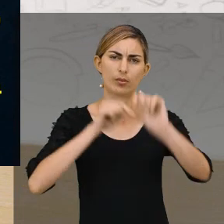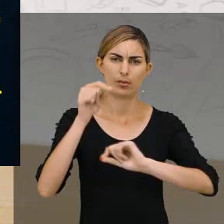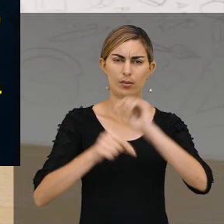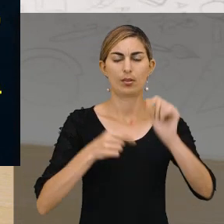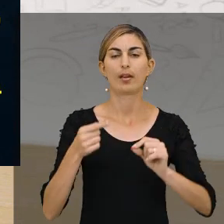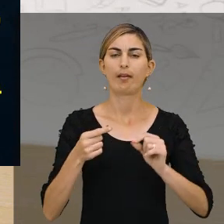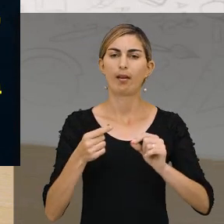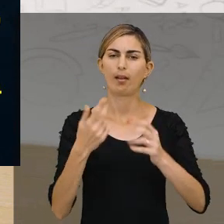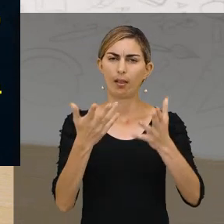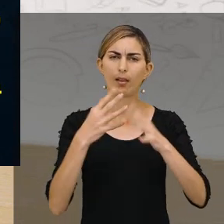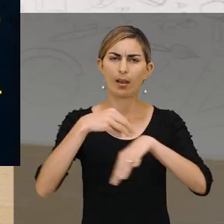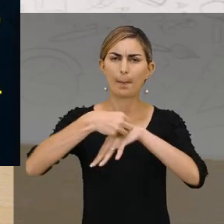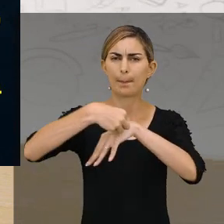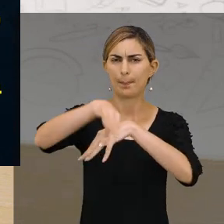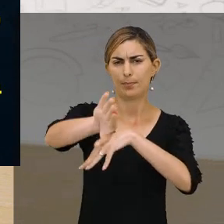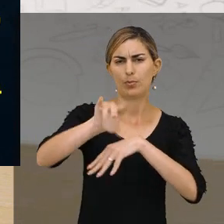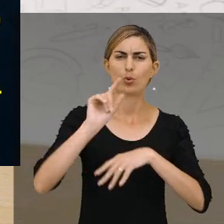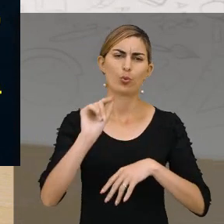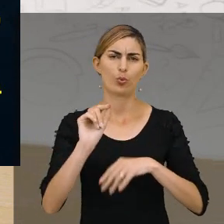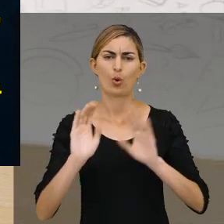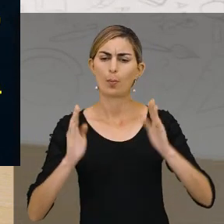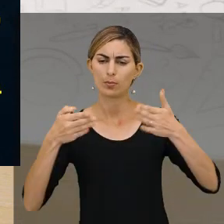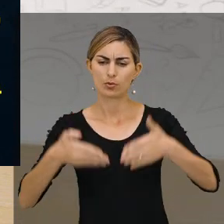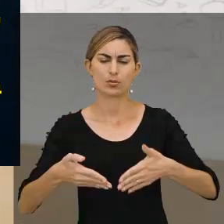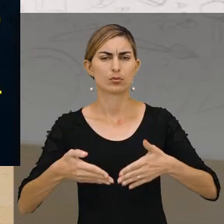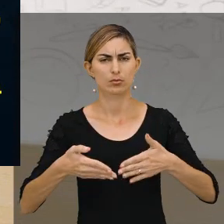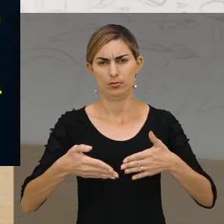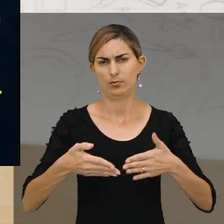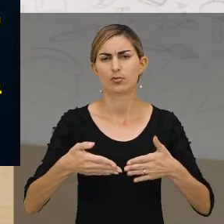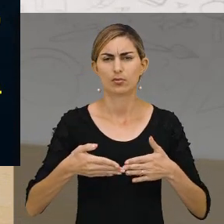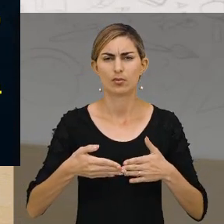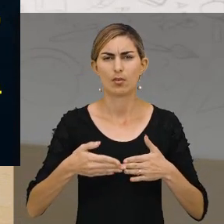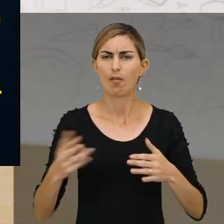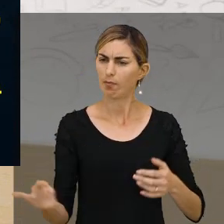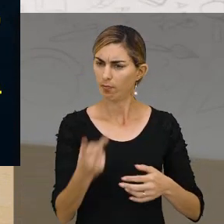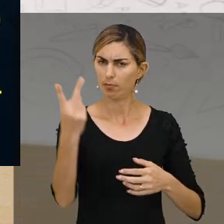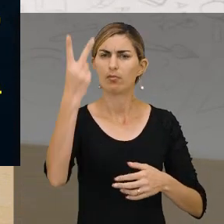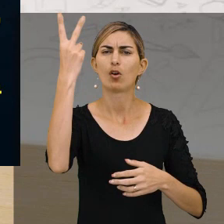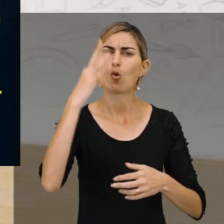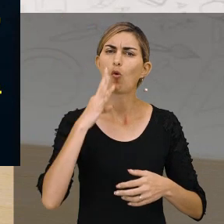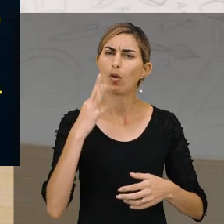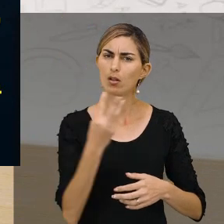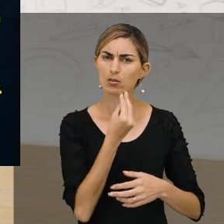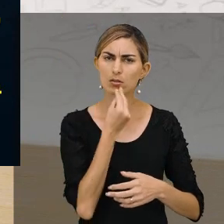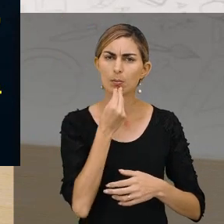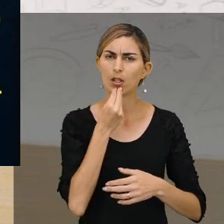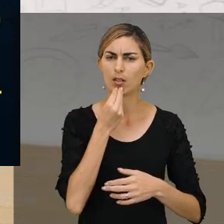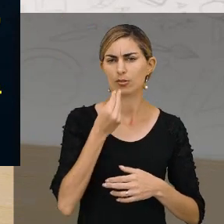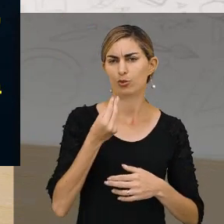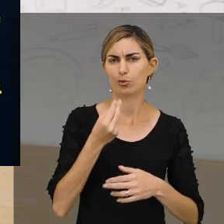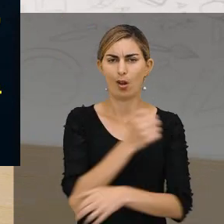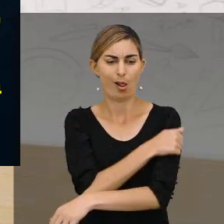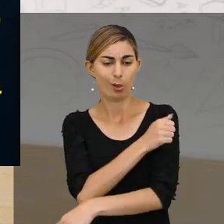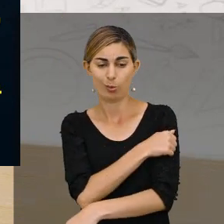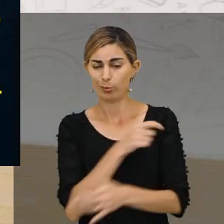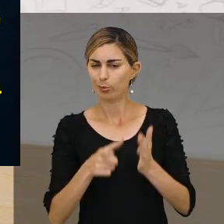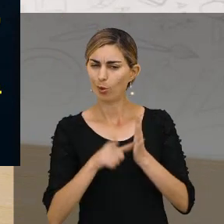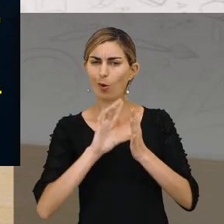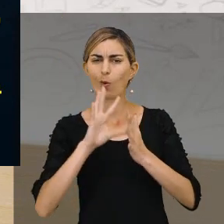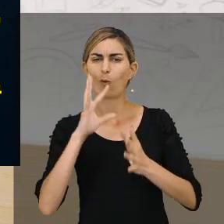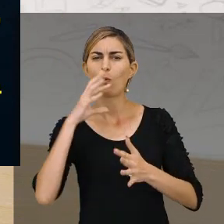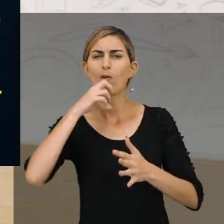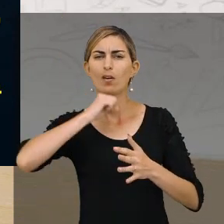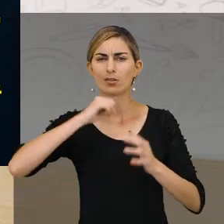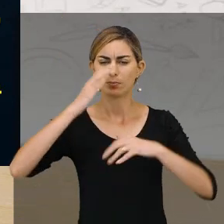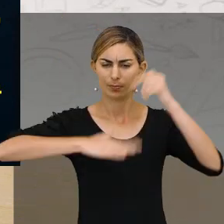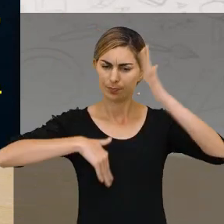isso quer dizer? O que é que ele está trazendo com esse objetivo? É valorizar os conhecimentos prévios desses alunos